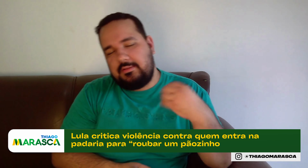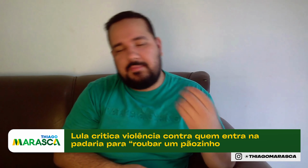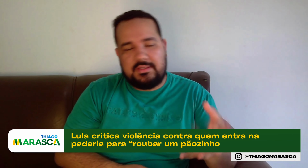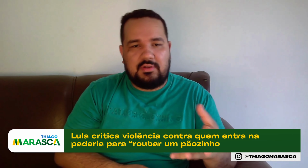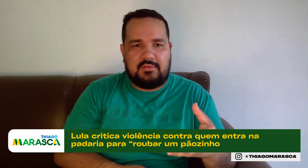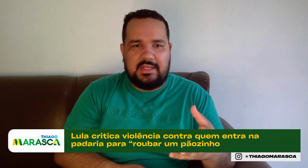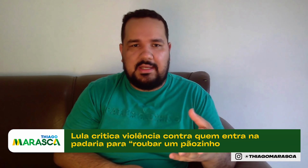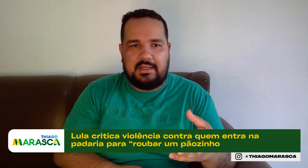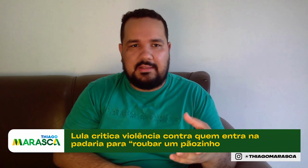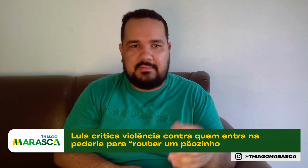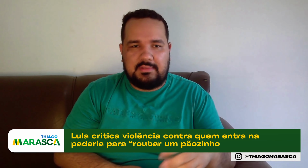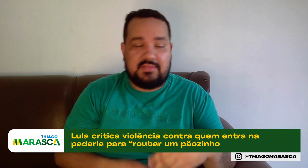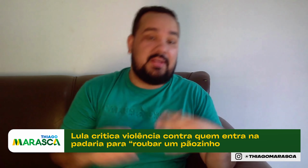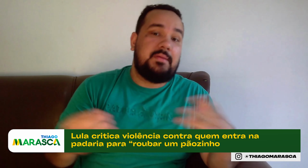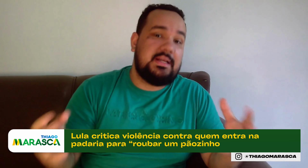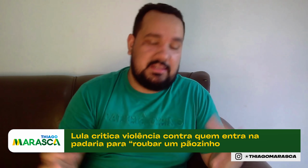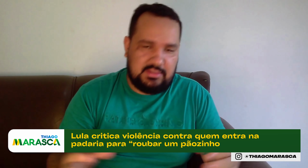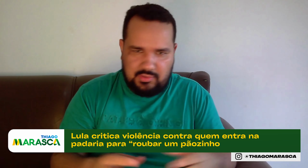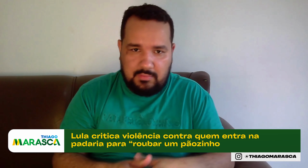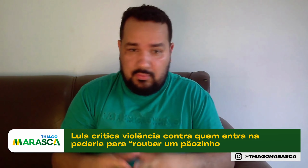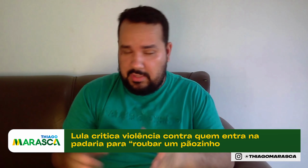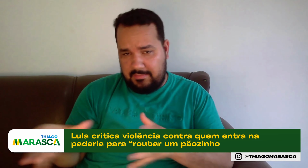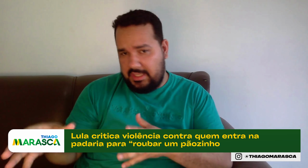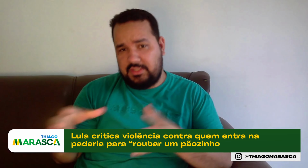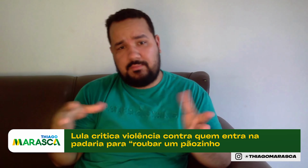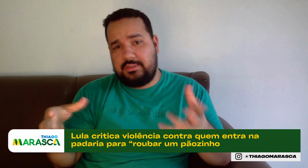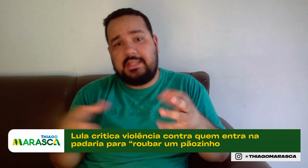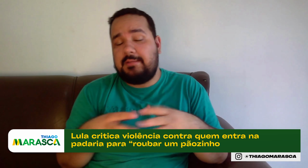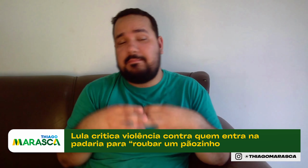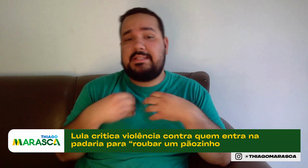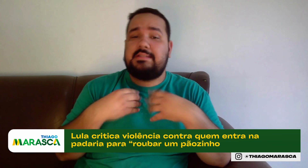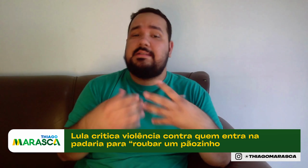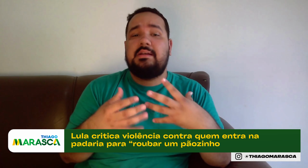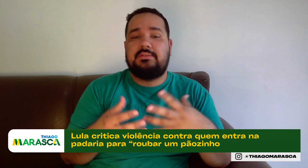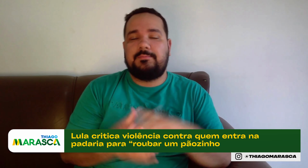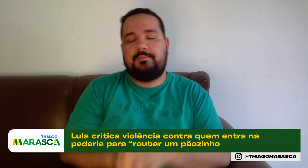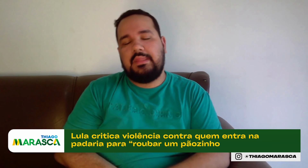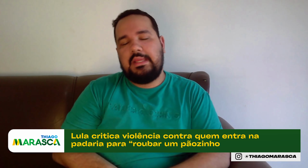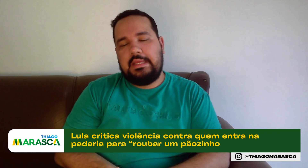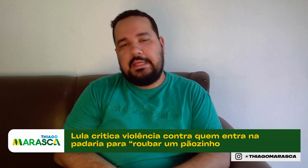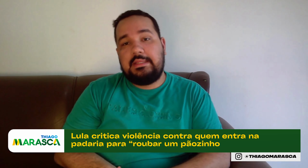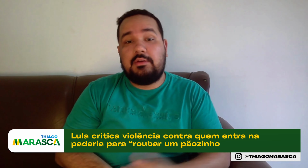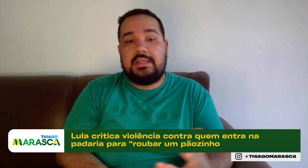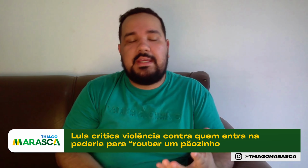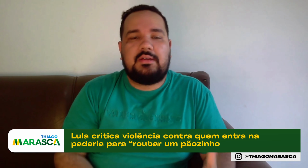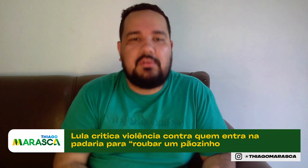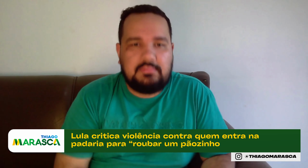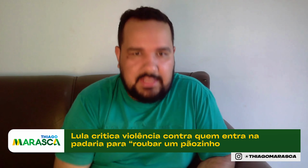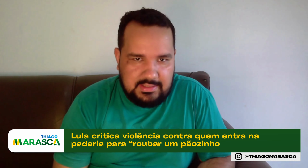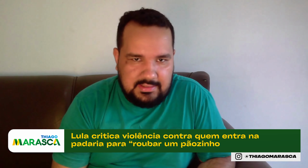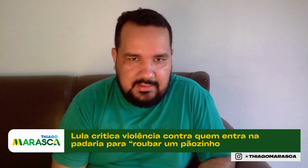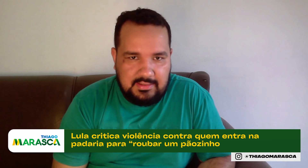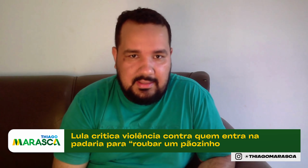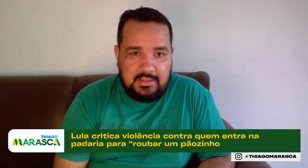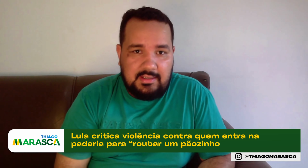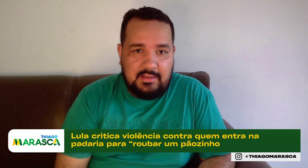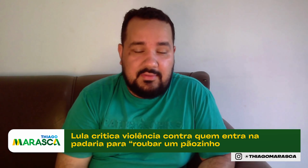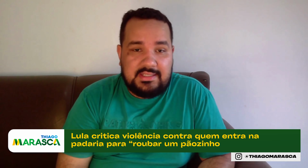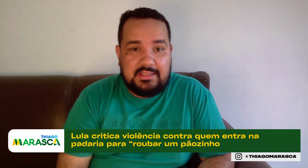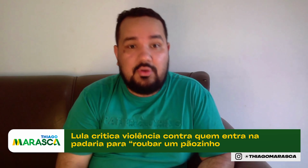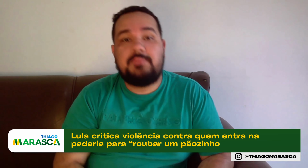do pessoal que vai nas farmácias algum remédio porque tá precisando então o que que acontece